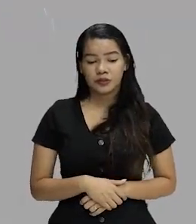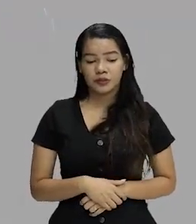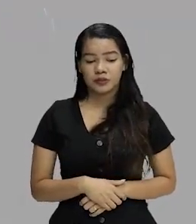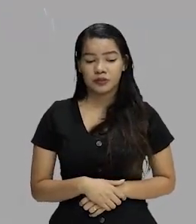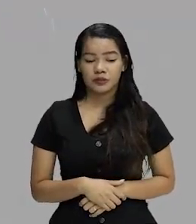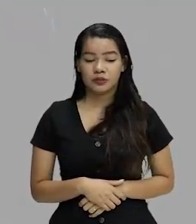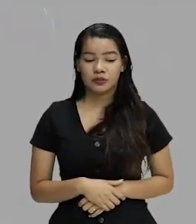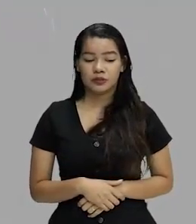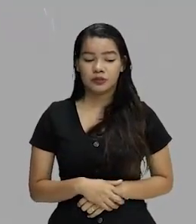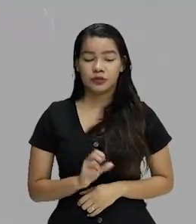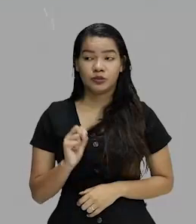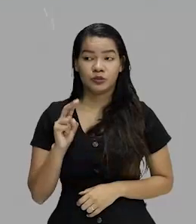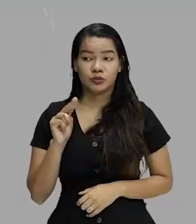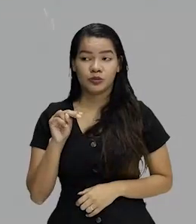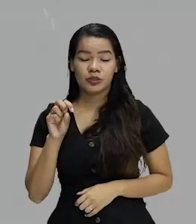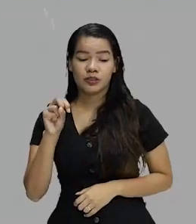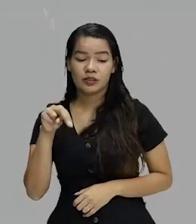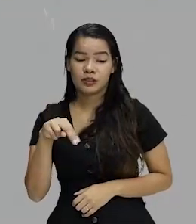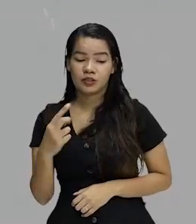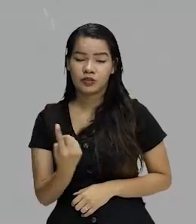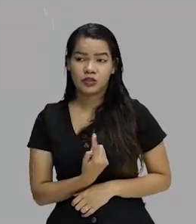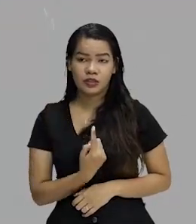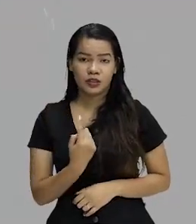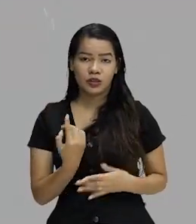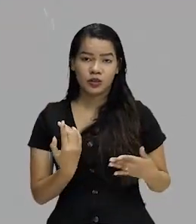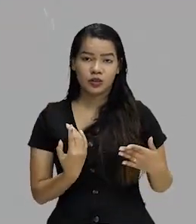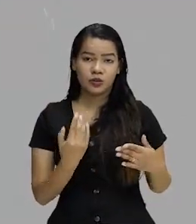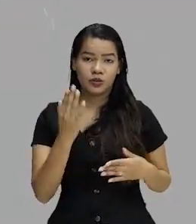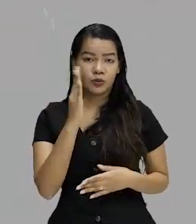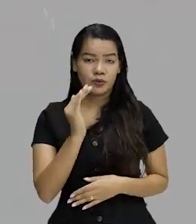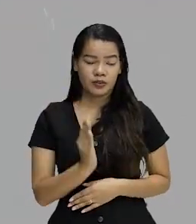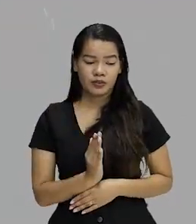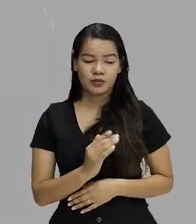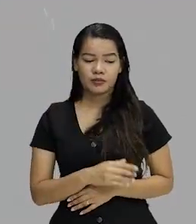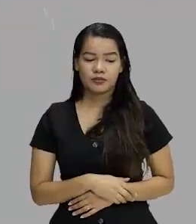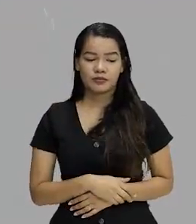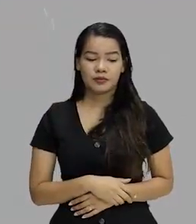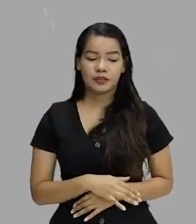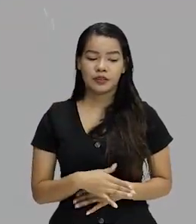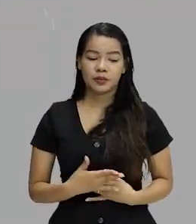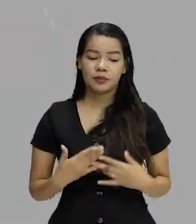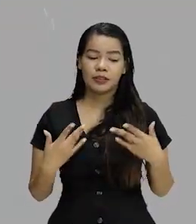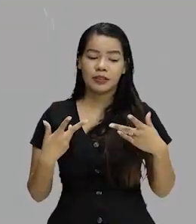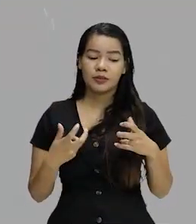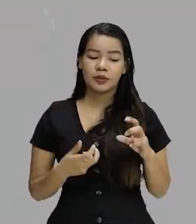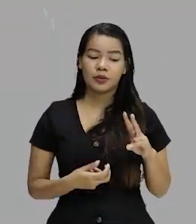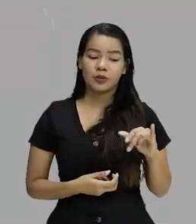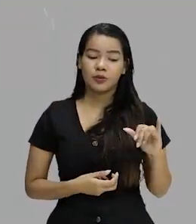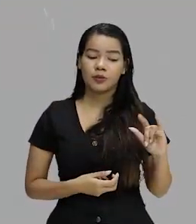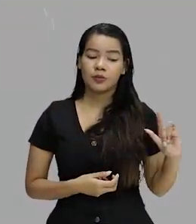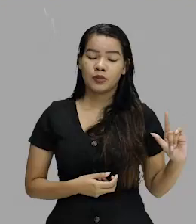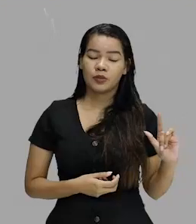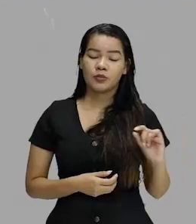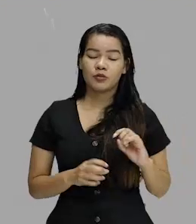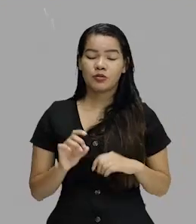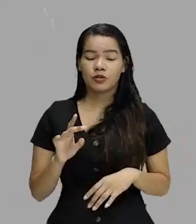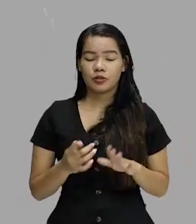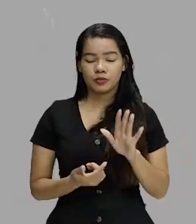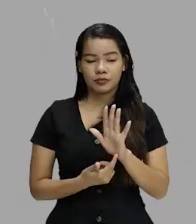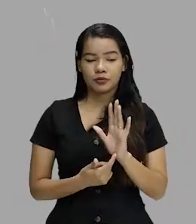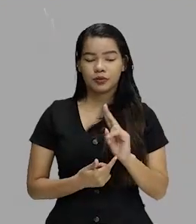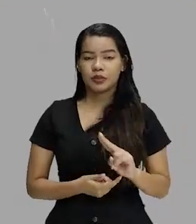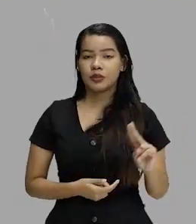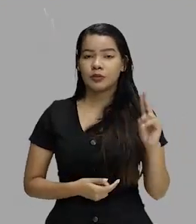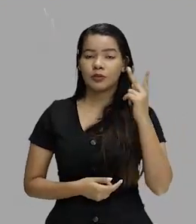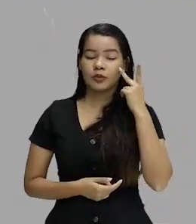Brazil? A Susan virá para o Brasil? Então, percebam que o will só serve para indicar que o verbo principal